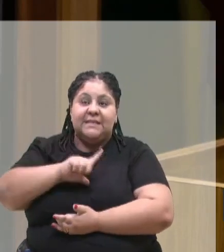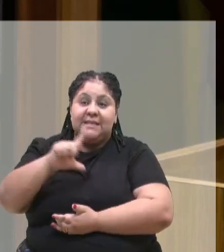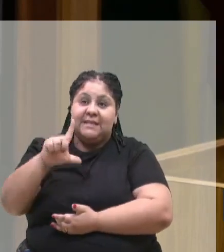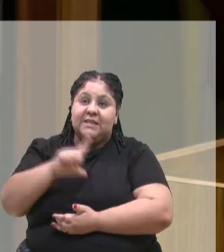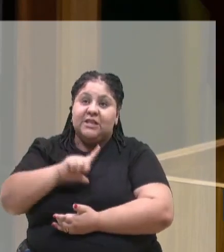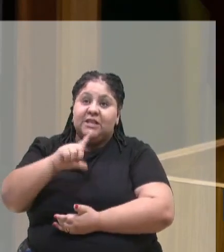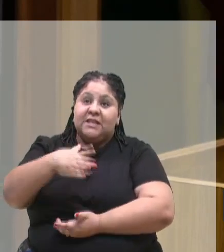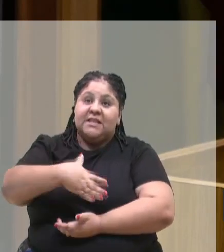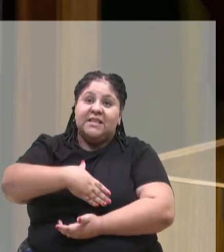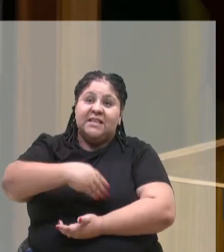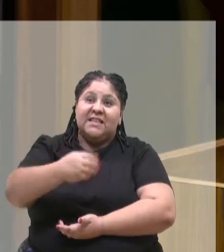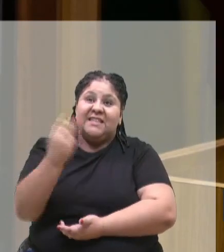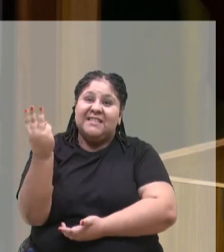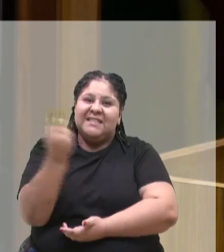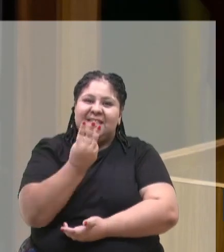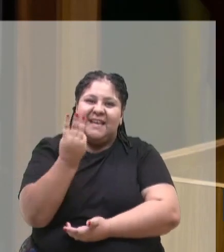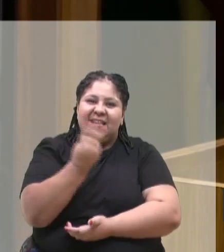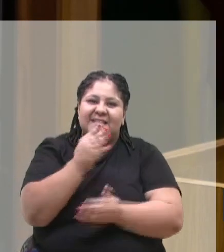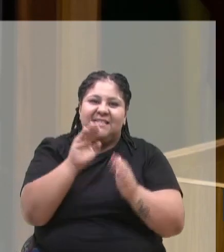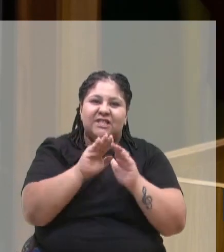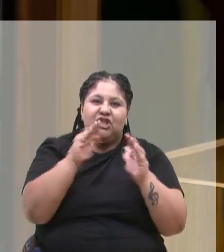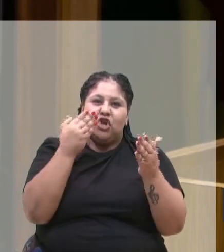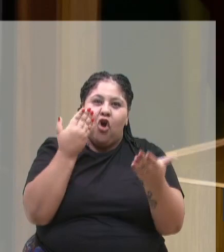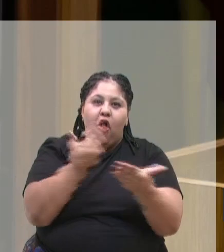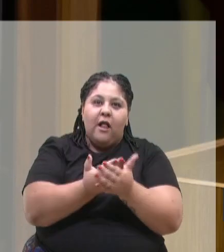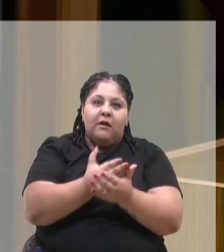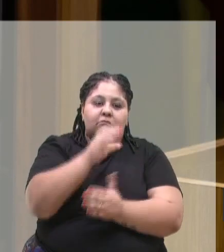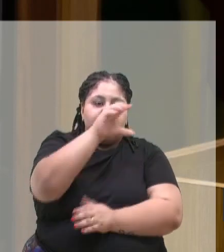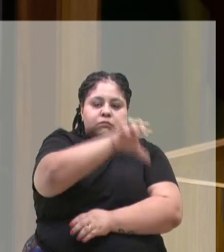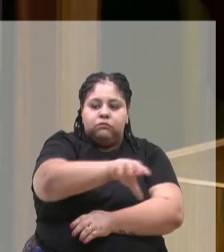os filhos em 3 escolas.